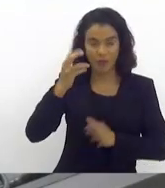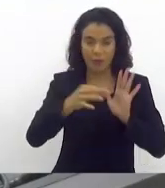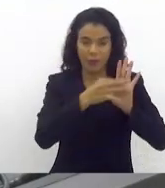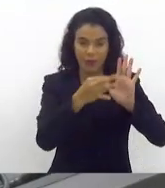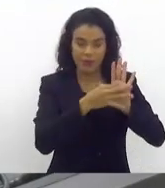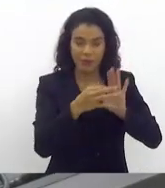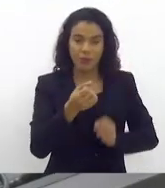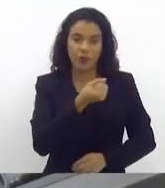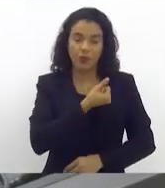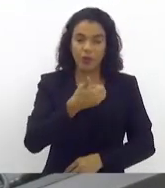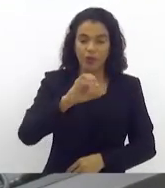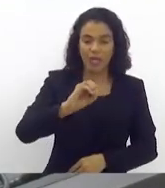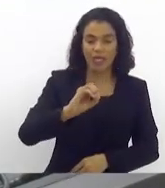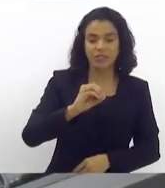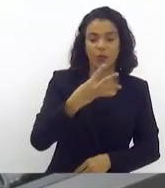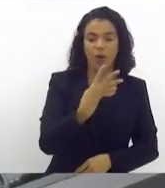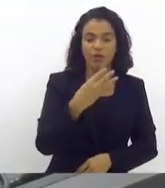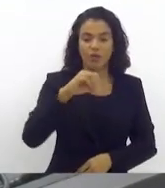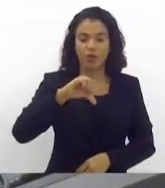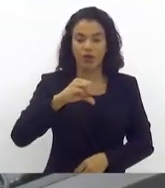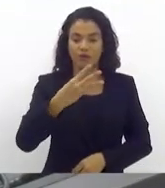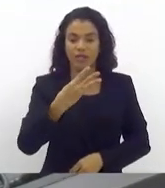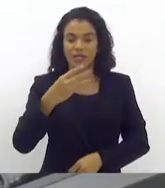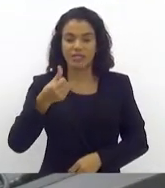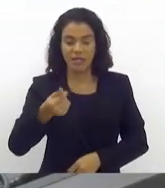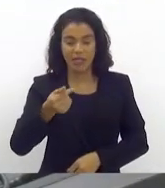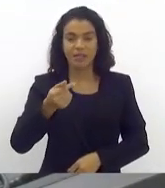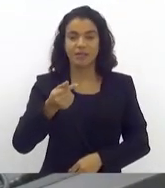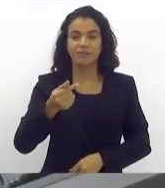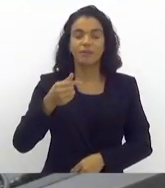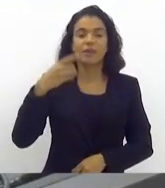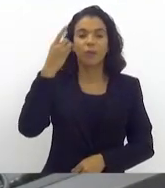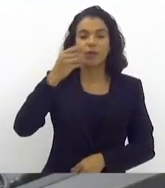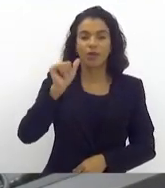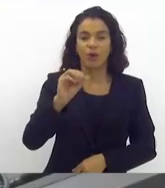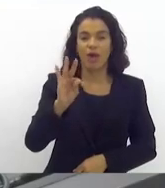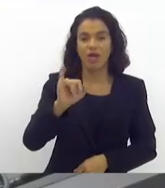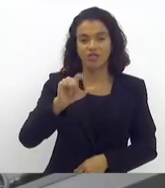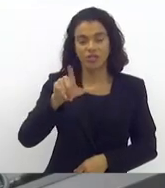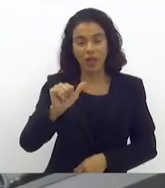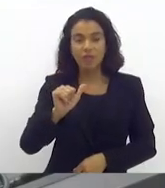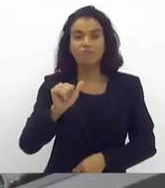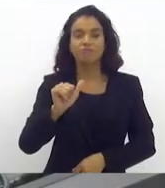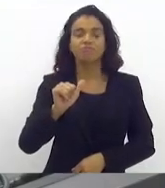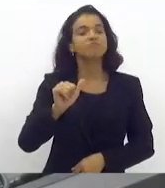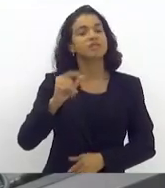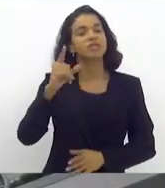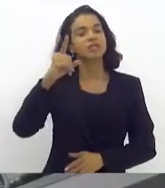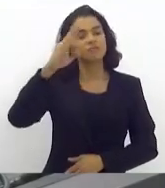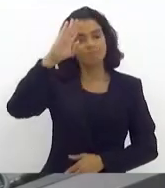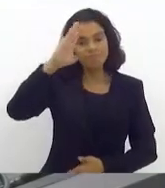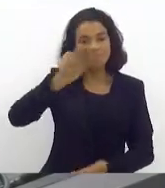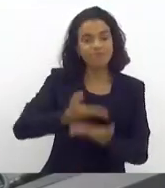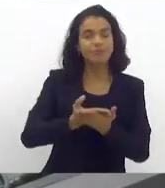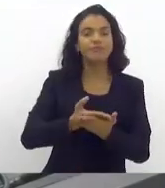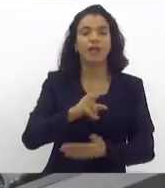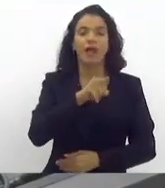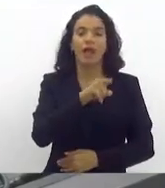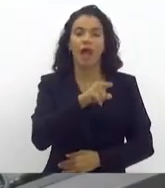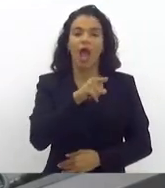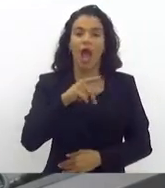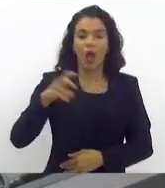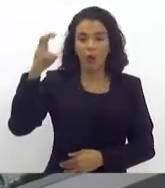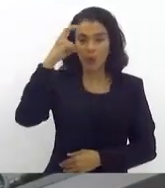Item 10 da pauta é o PL 4937 de 21, de autoria do deputado Átila Nunes, que declara a cultura nerd, JIC,